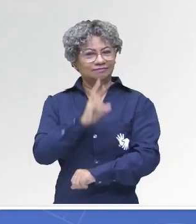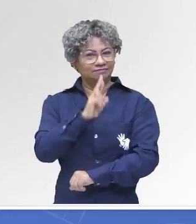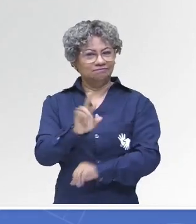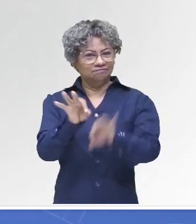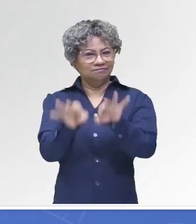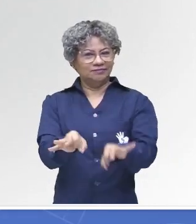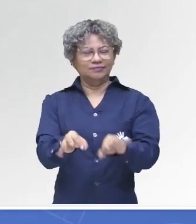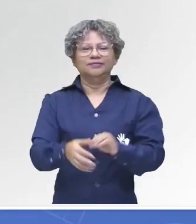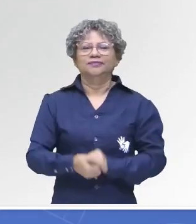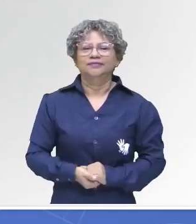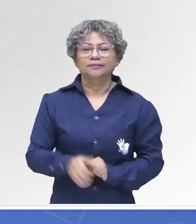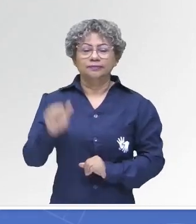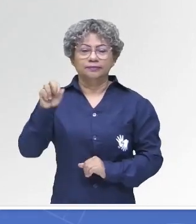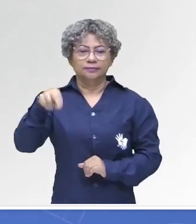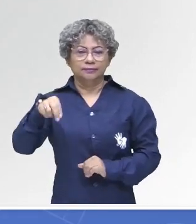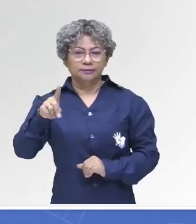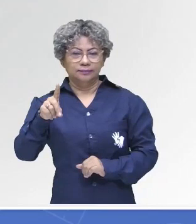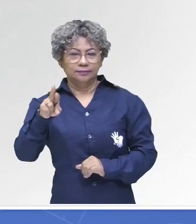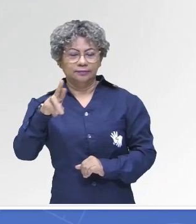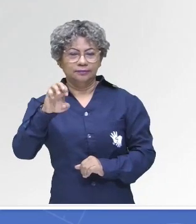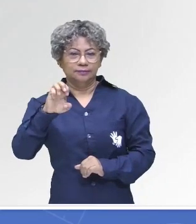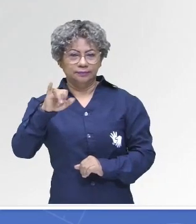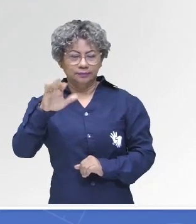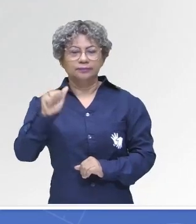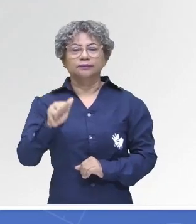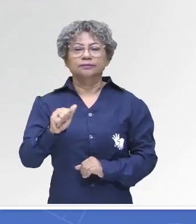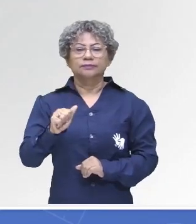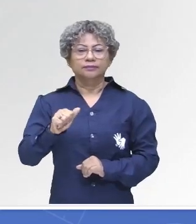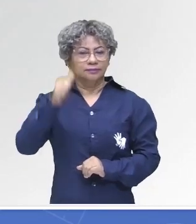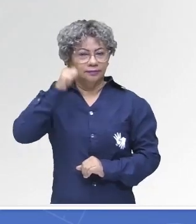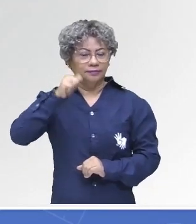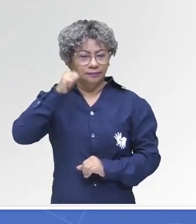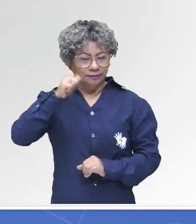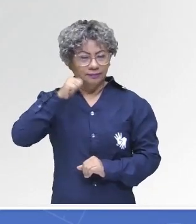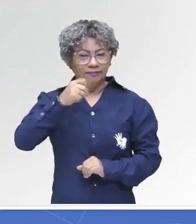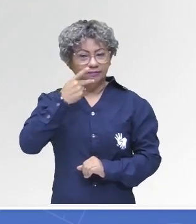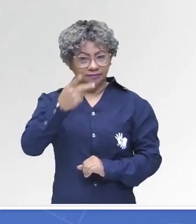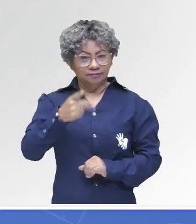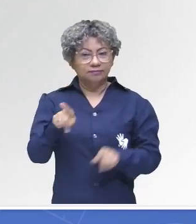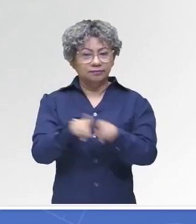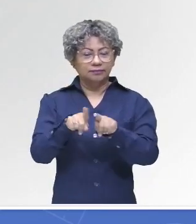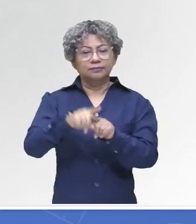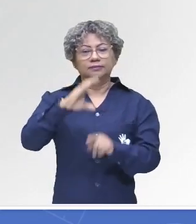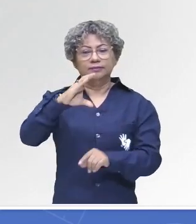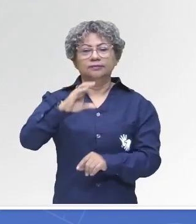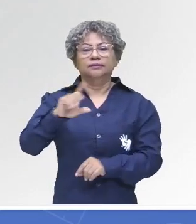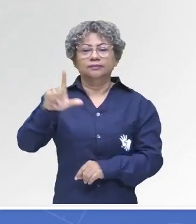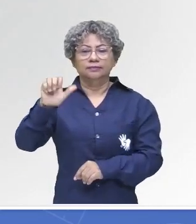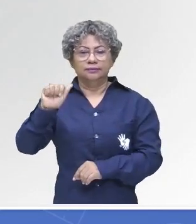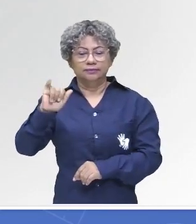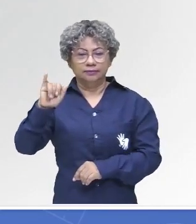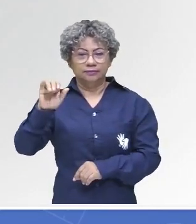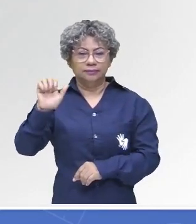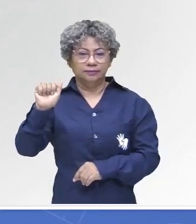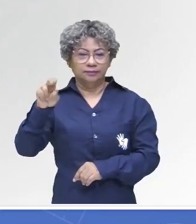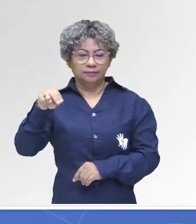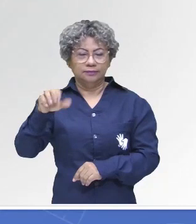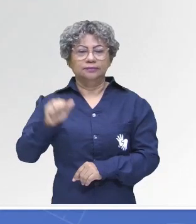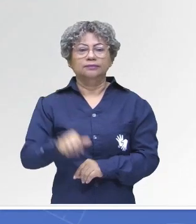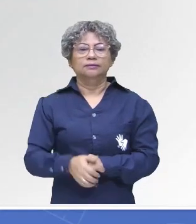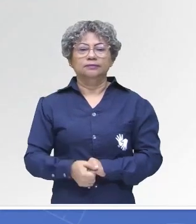Andréia disse que é a letra C também. O Larissa Nayana, aí o que ela falou?